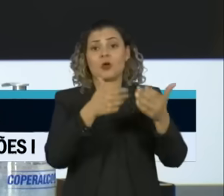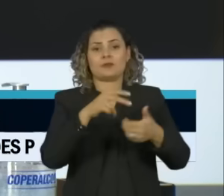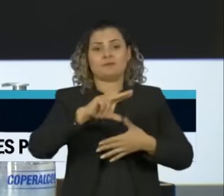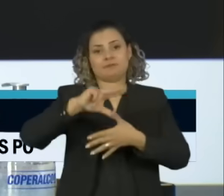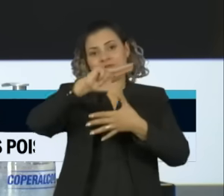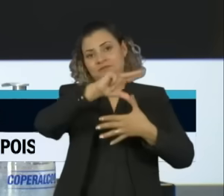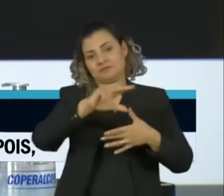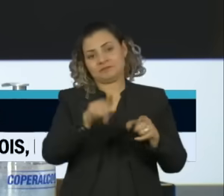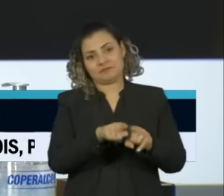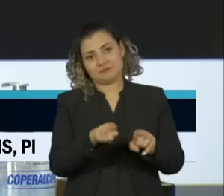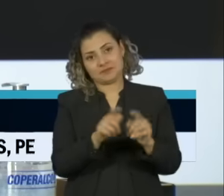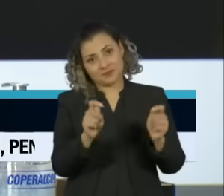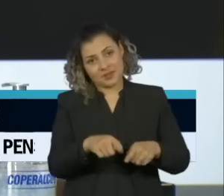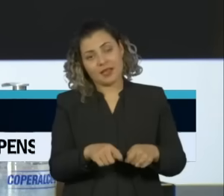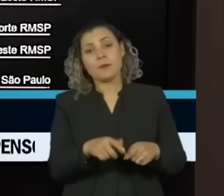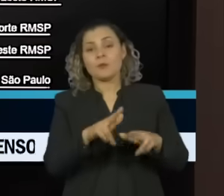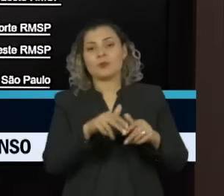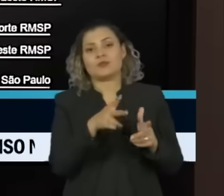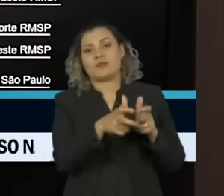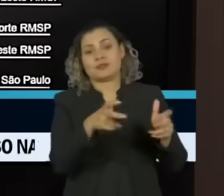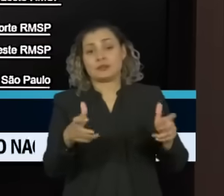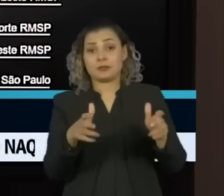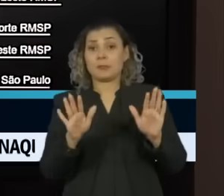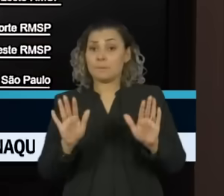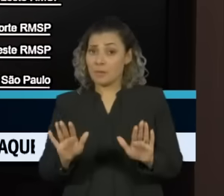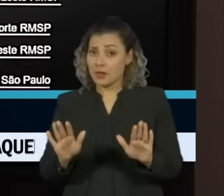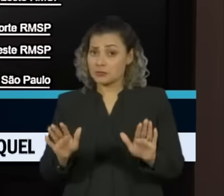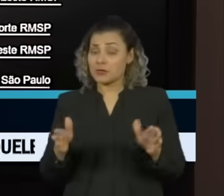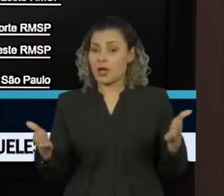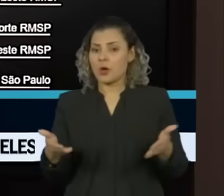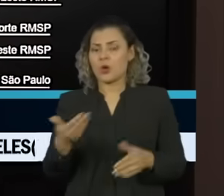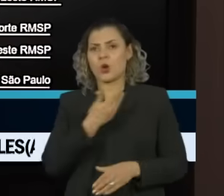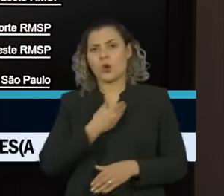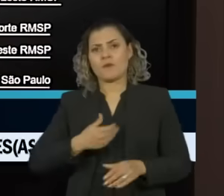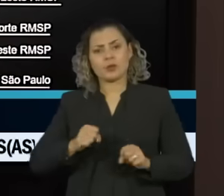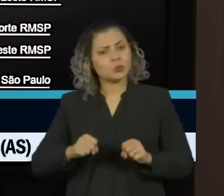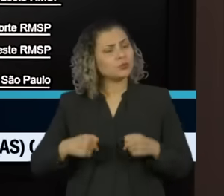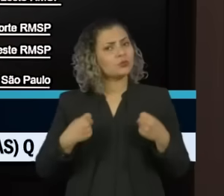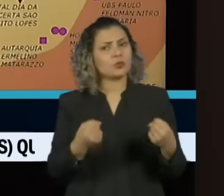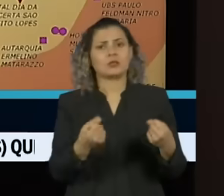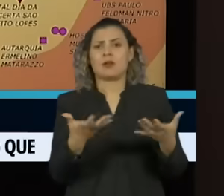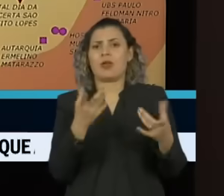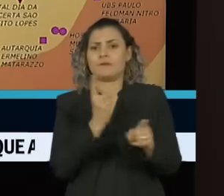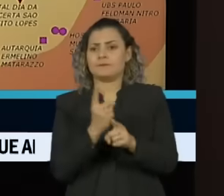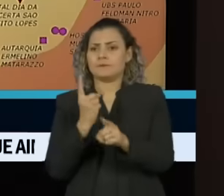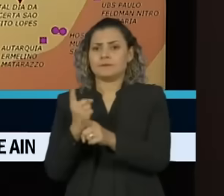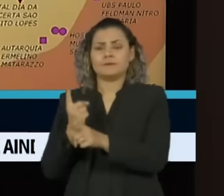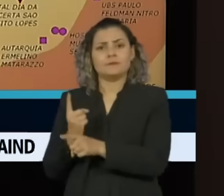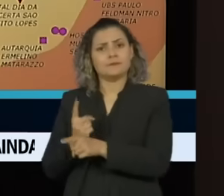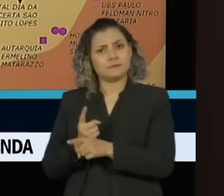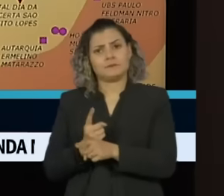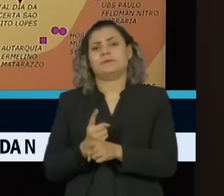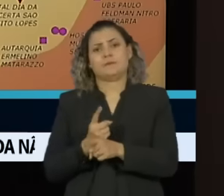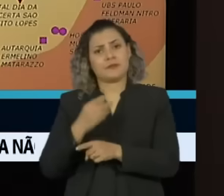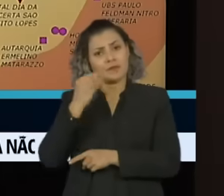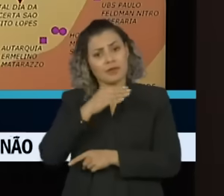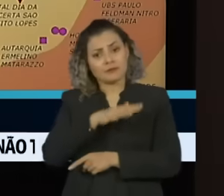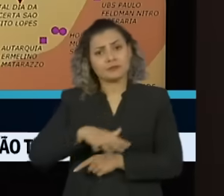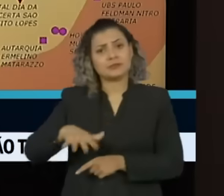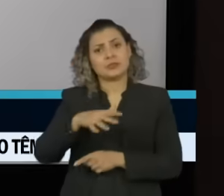continente com a vacina. Enquanto isso, o governo se esforça para identificar os territórios mais vulneráveis